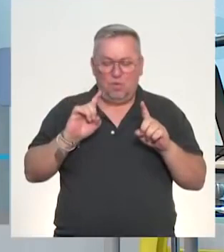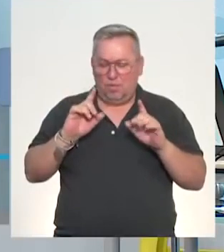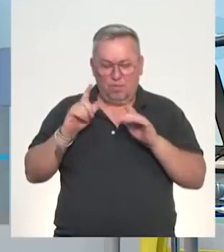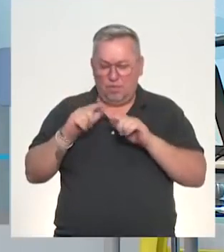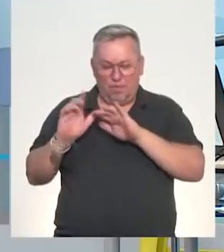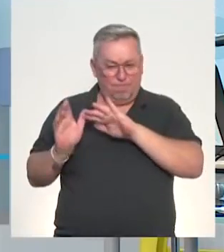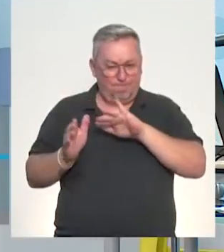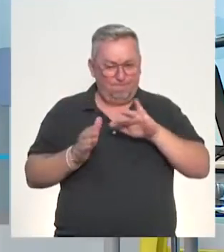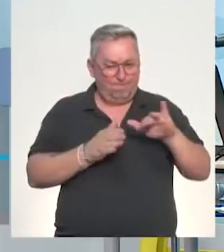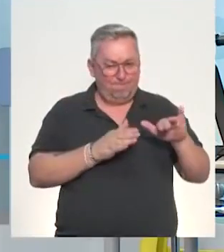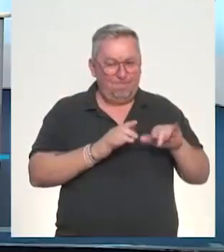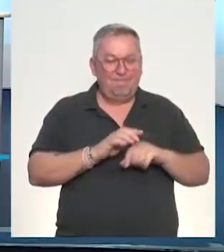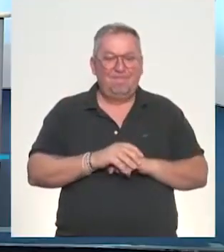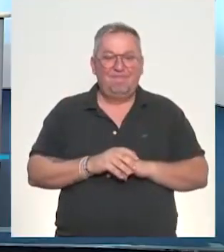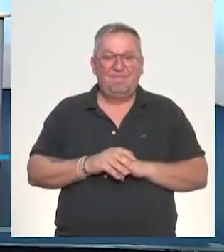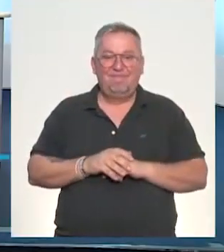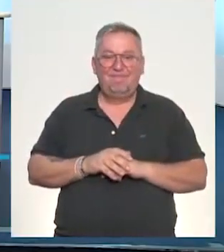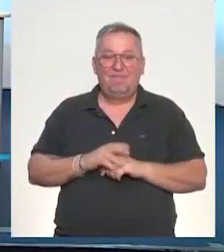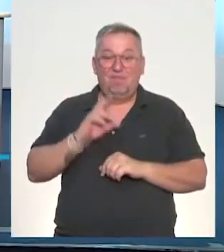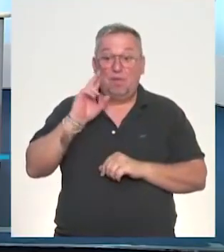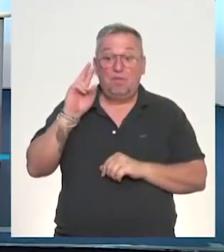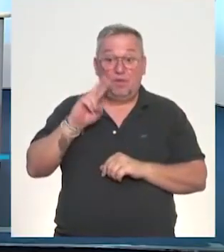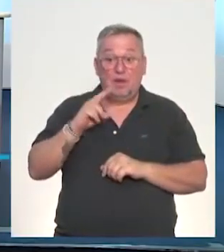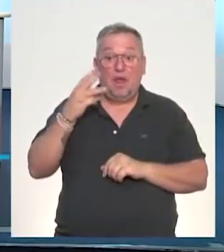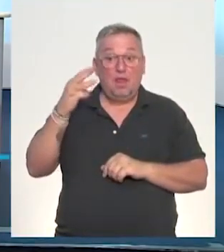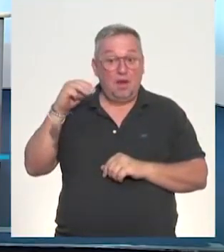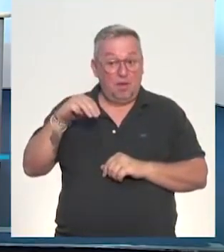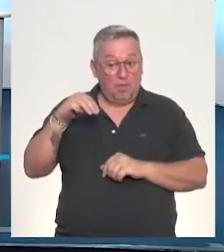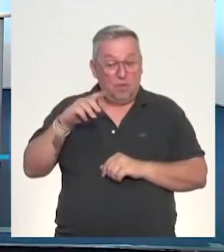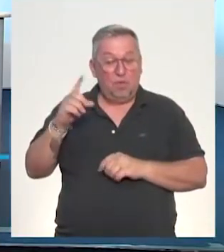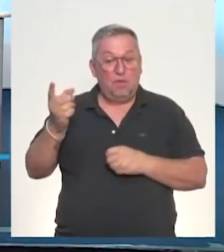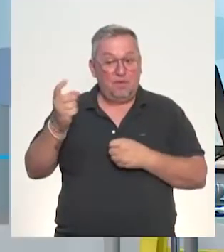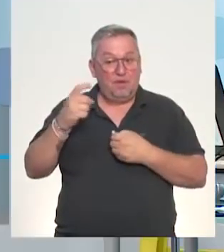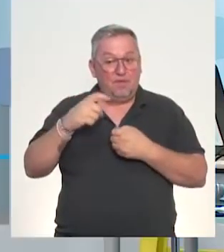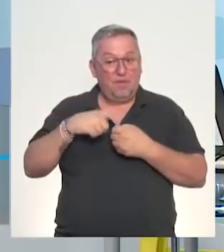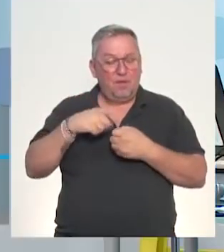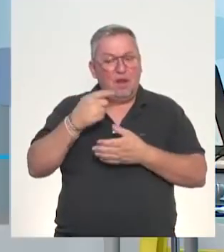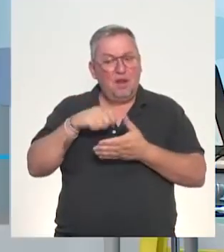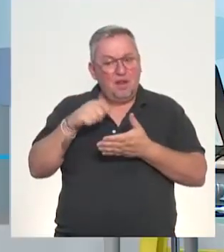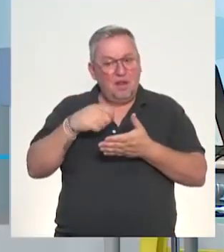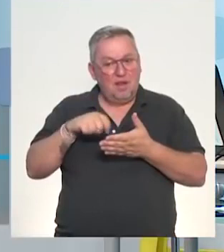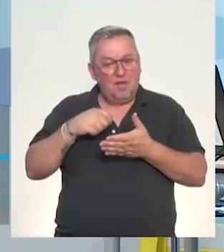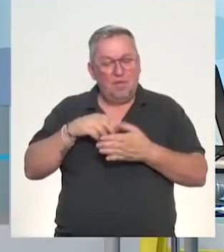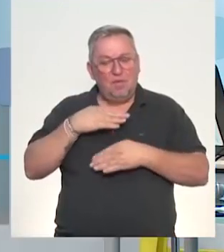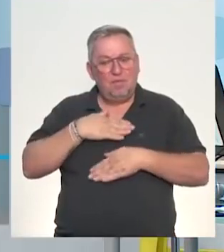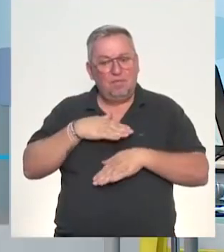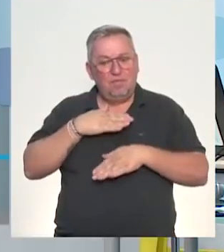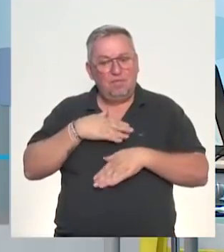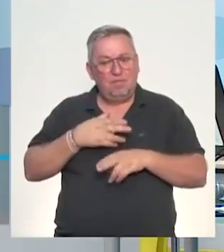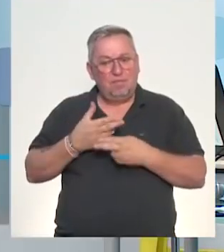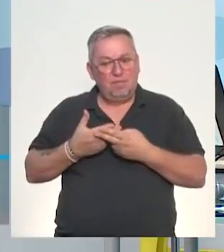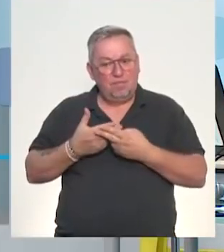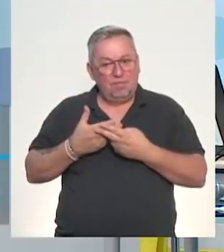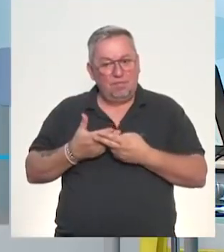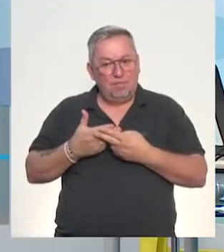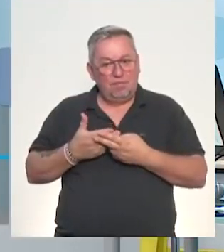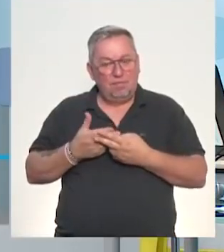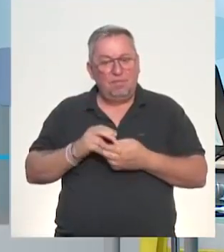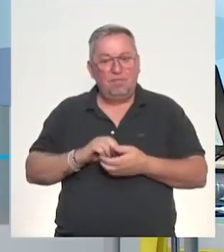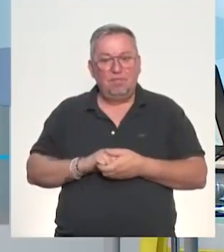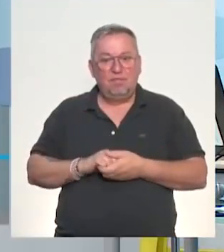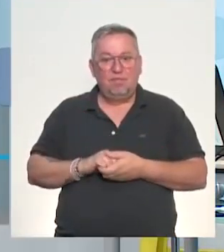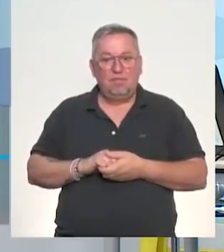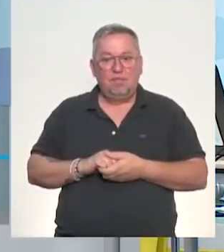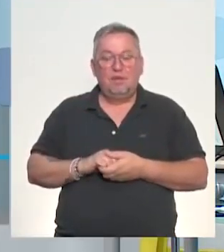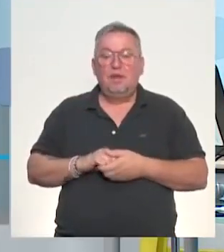o caso. Tudo bem, Viviane? Combinado. Vamos lá? Então, 3 minutinhos para vocês, né, descreverem com calma, com paciência, essa sequência numérica para a